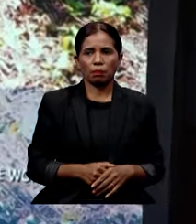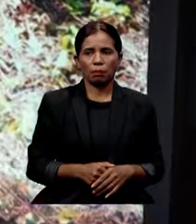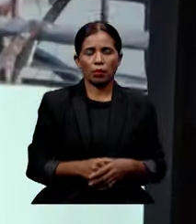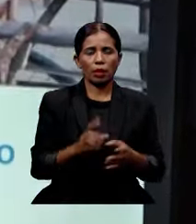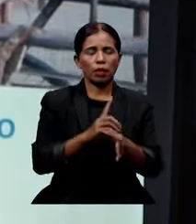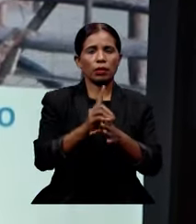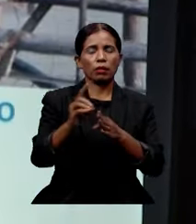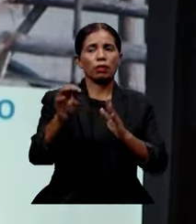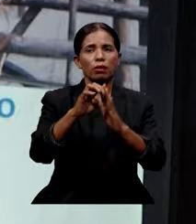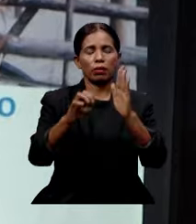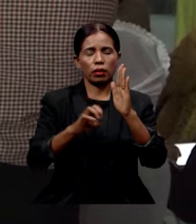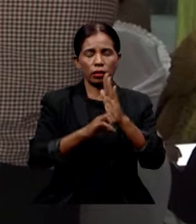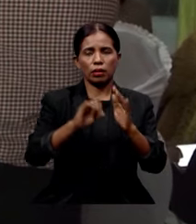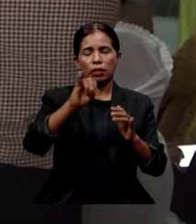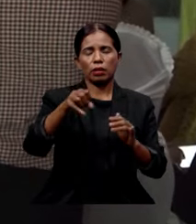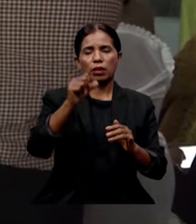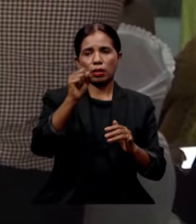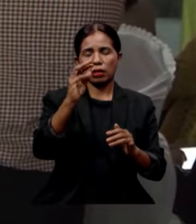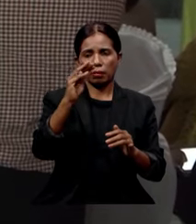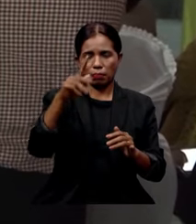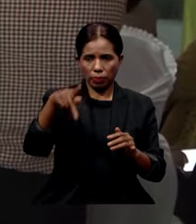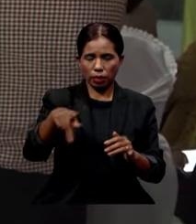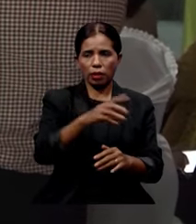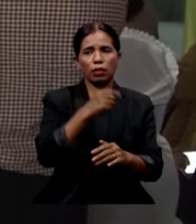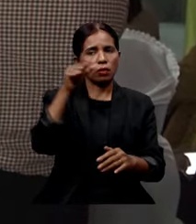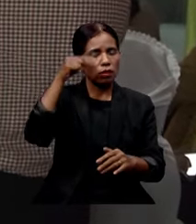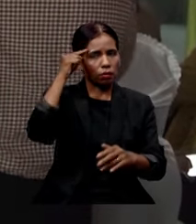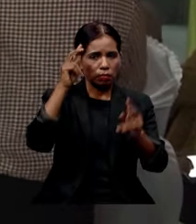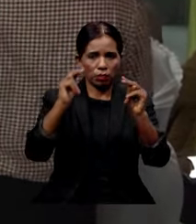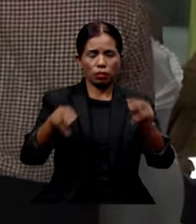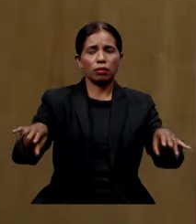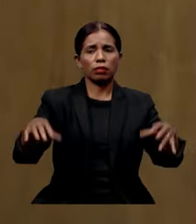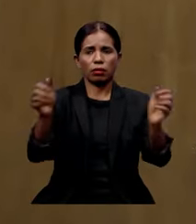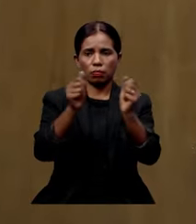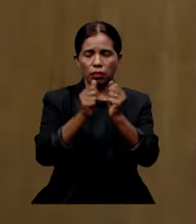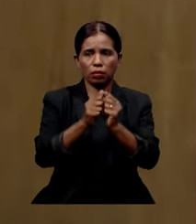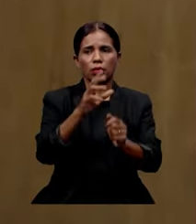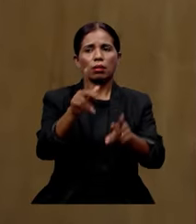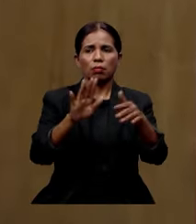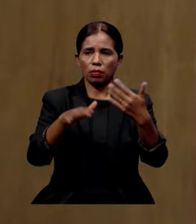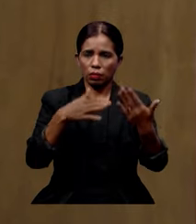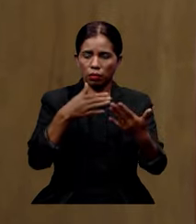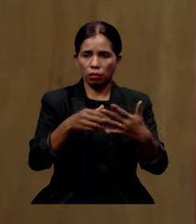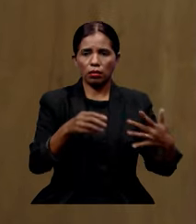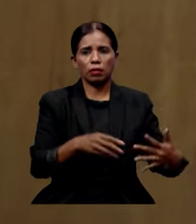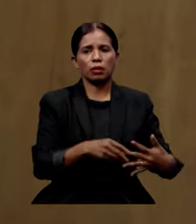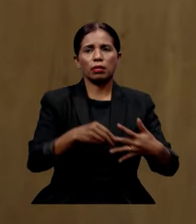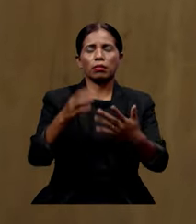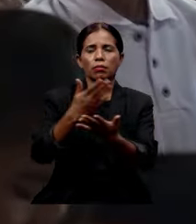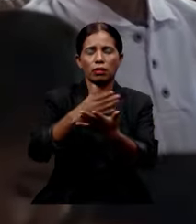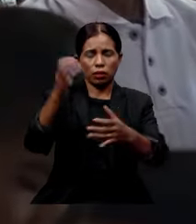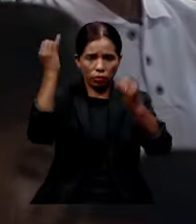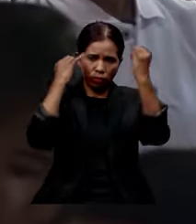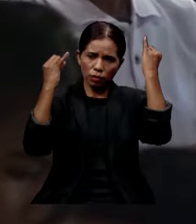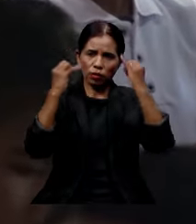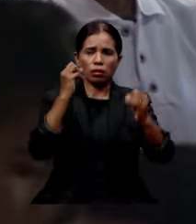Diretora Executiva Judicial System Monitoring Program, Hateten, governo precisa serviço ramuto com a comunidade, liu-liu halo socialização, nune